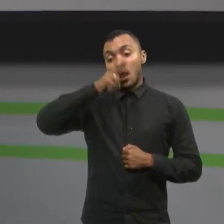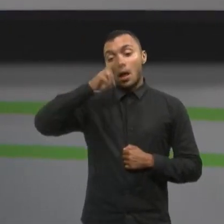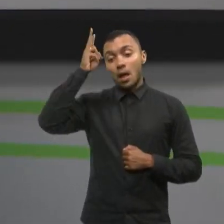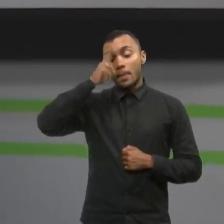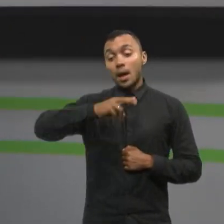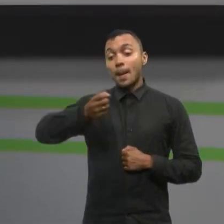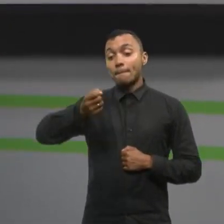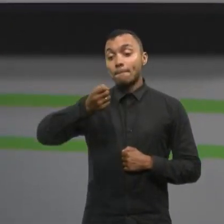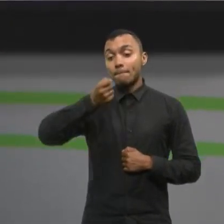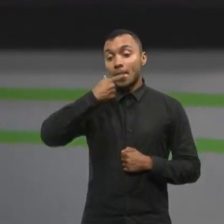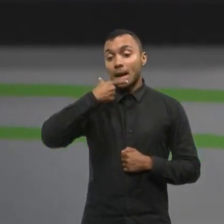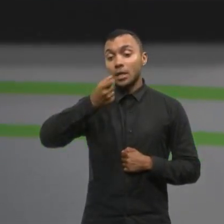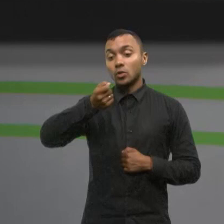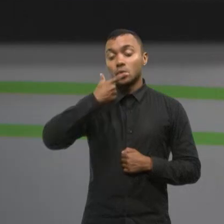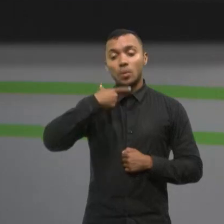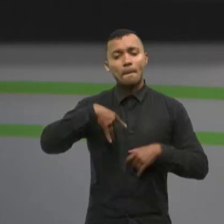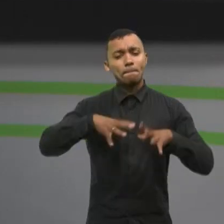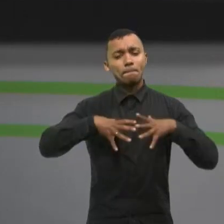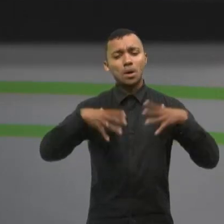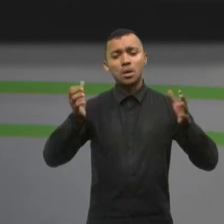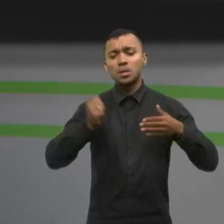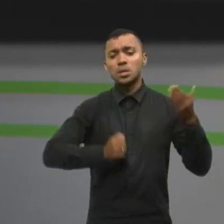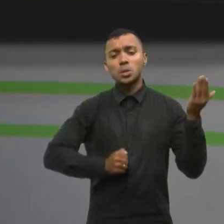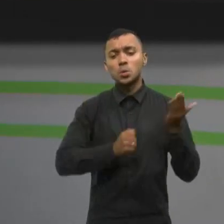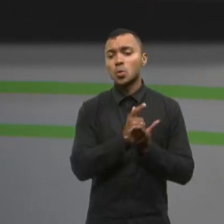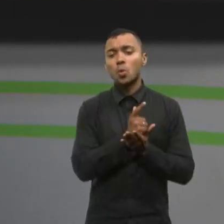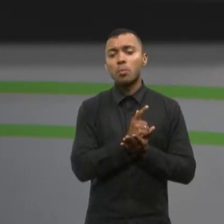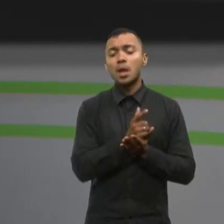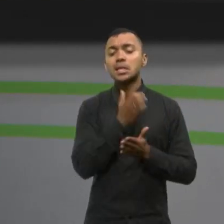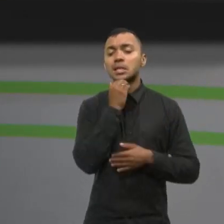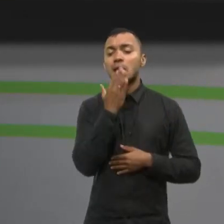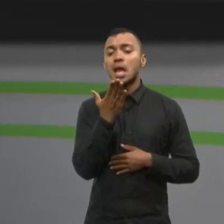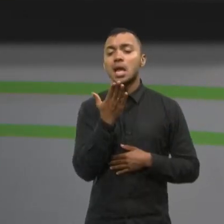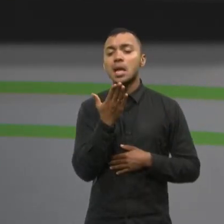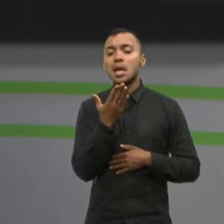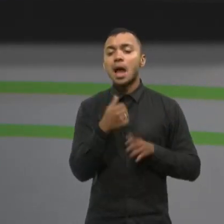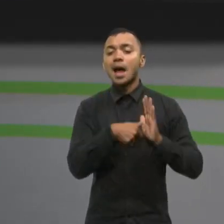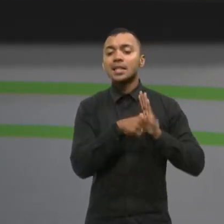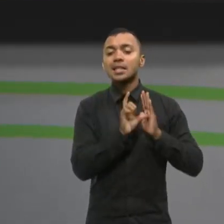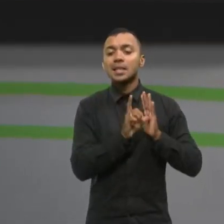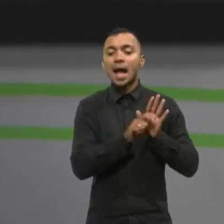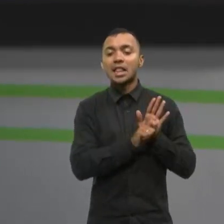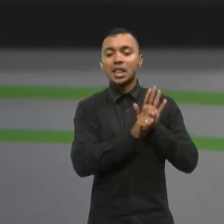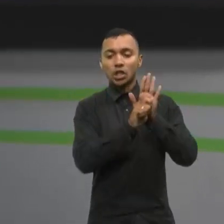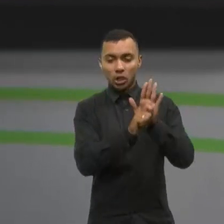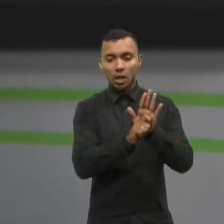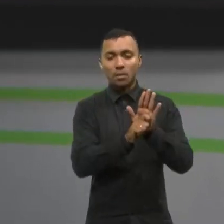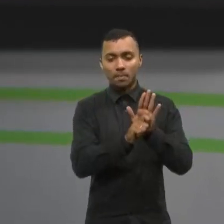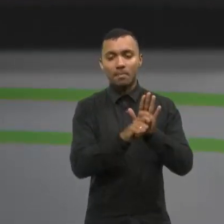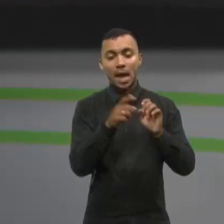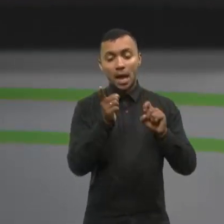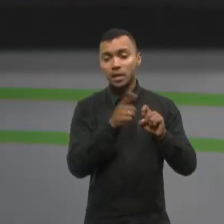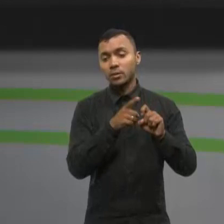medicamentos serem comprados sem a retenção da receita médica, é importante evitar a